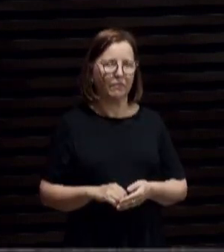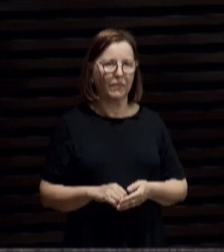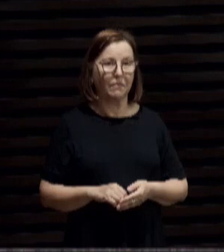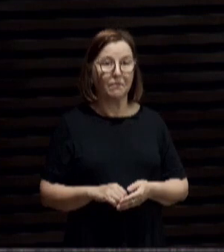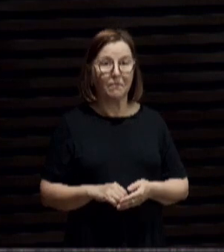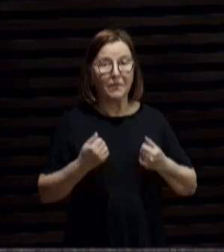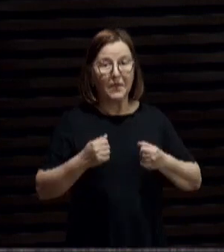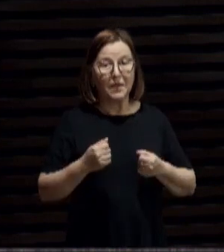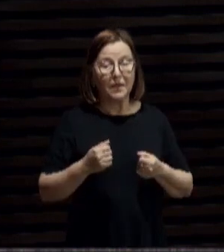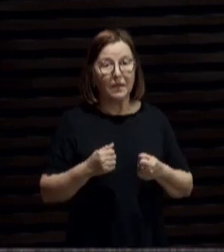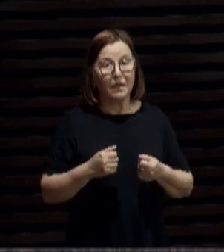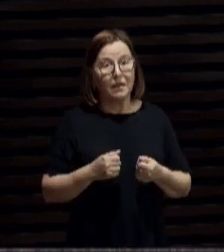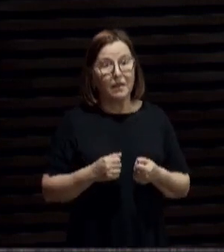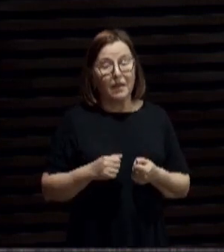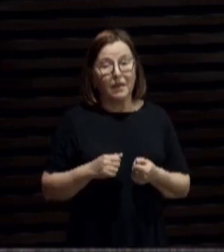dia.